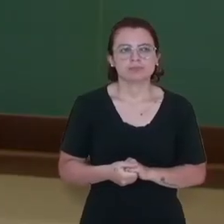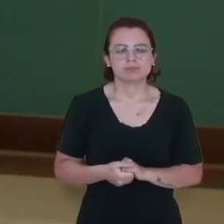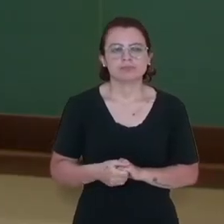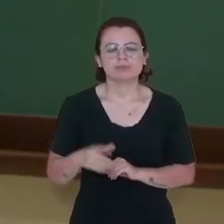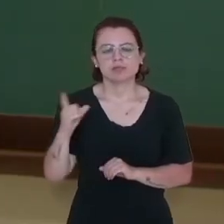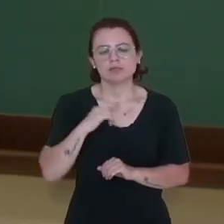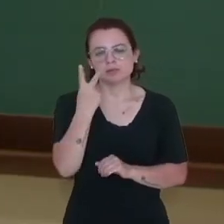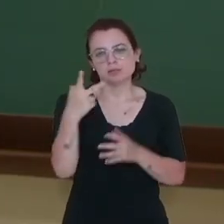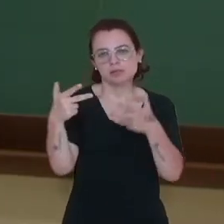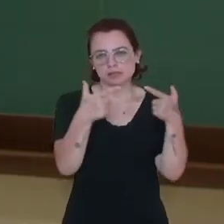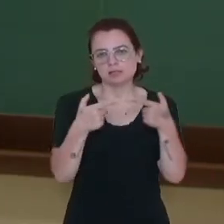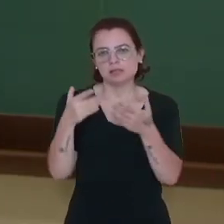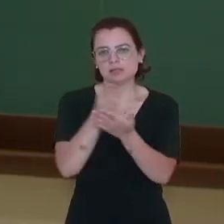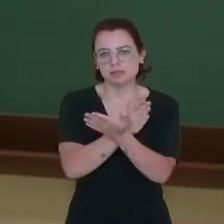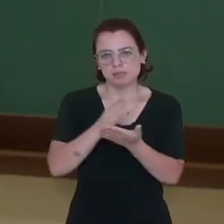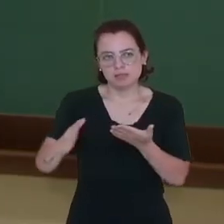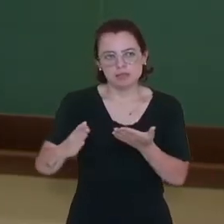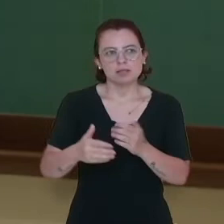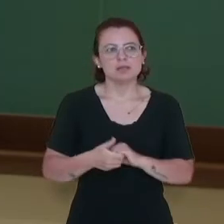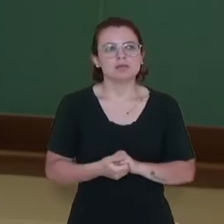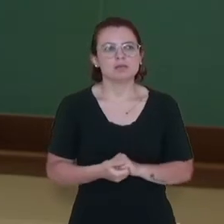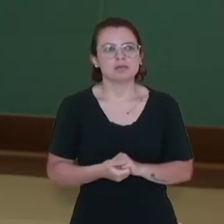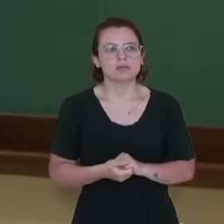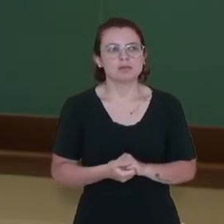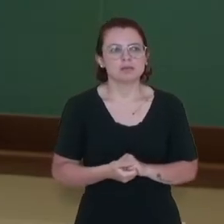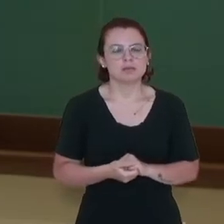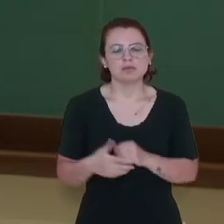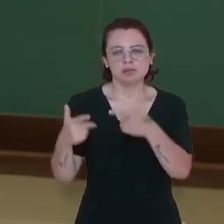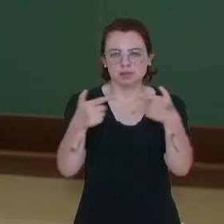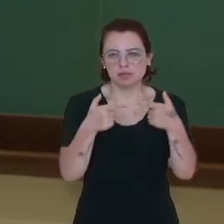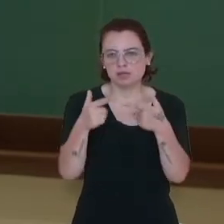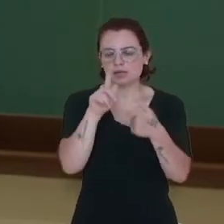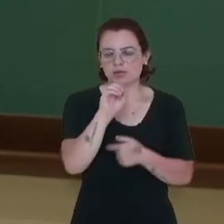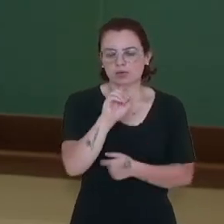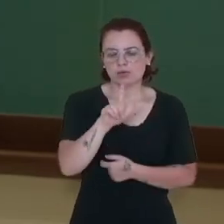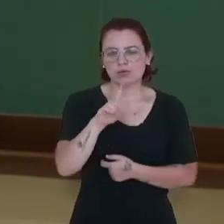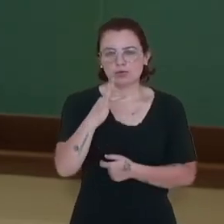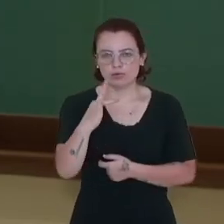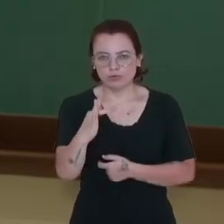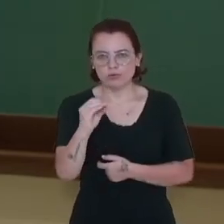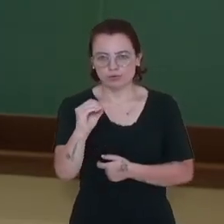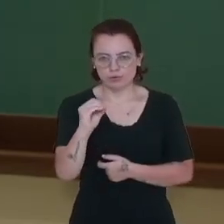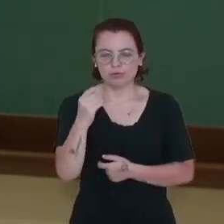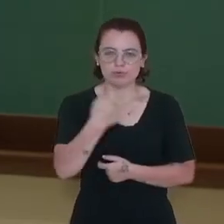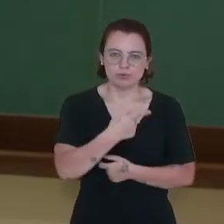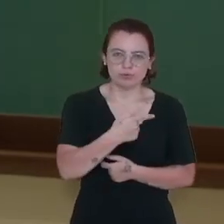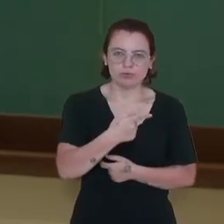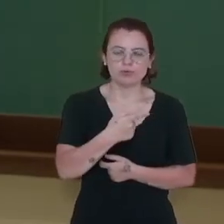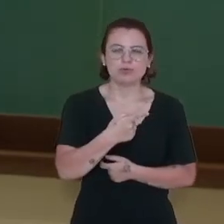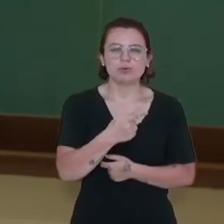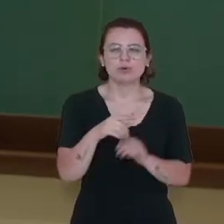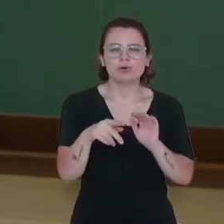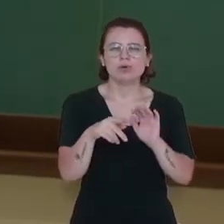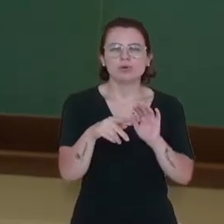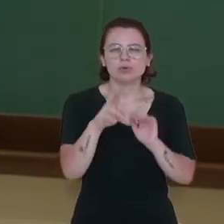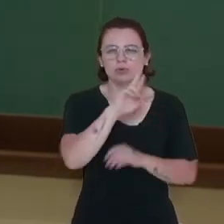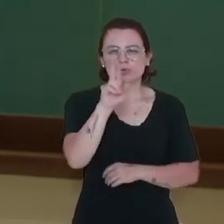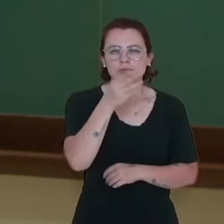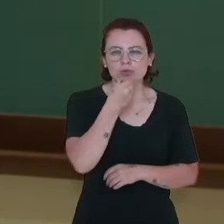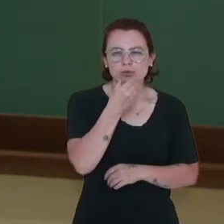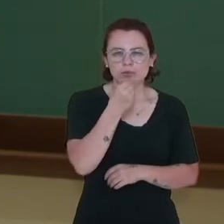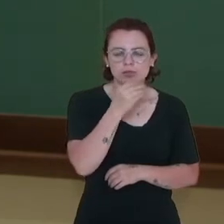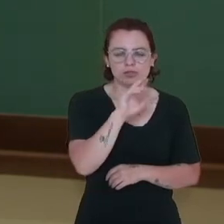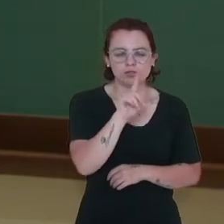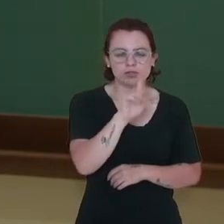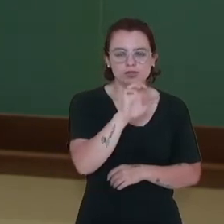a guerra do Iraque, teve a guerra do Golfo I, que foi com o presidente George Bush pai, ok? O